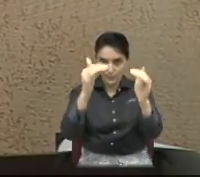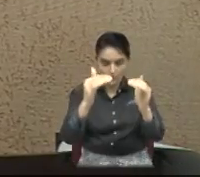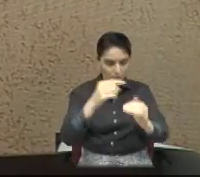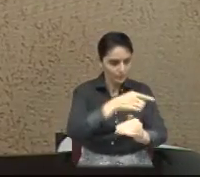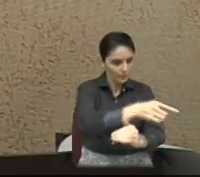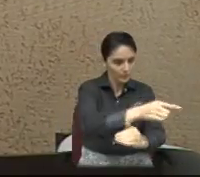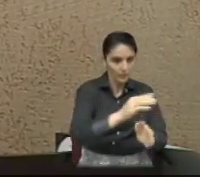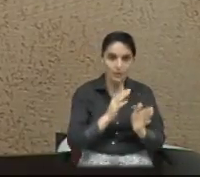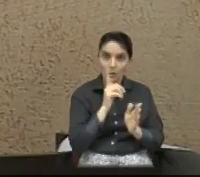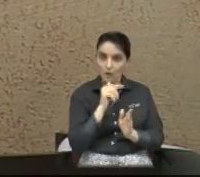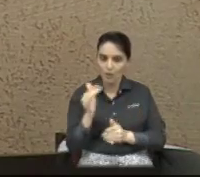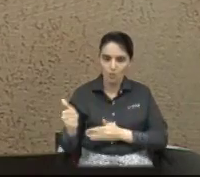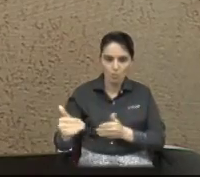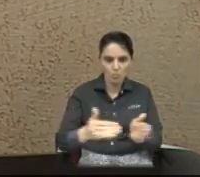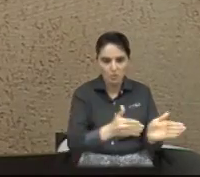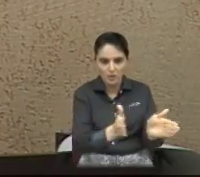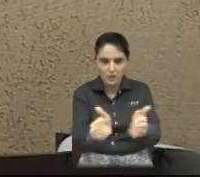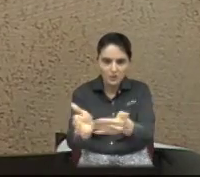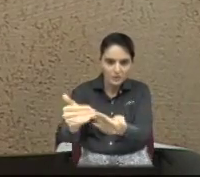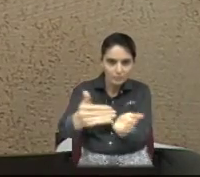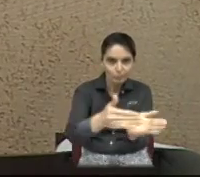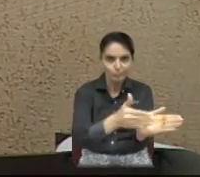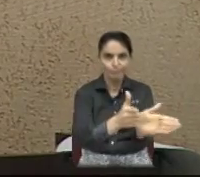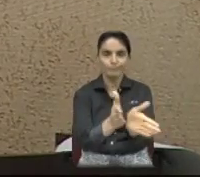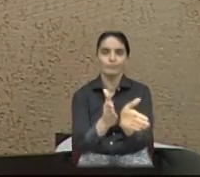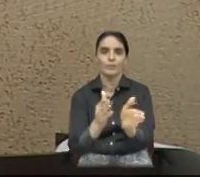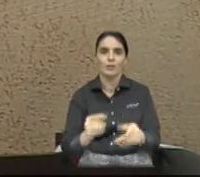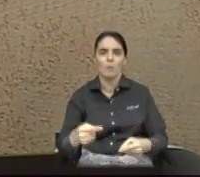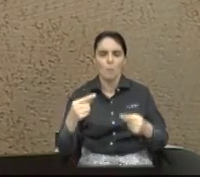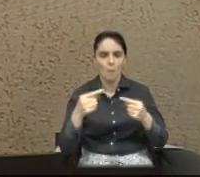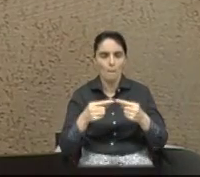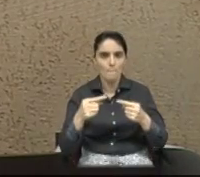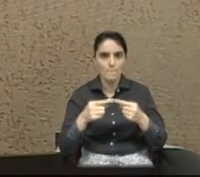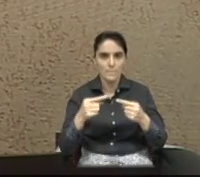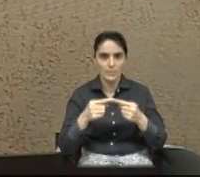ao risco calculadas com base no biênio historicamente mais seco,